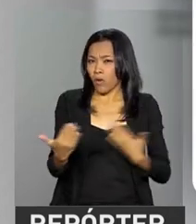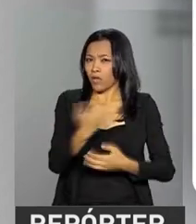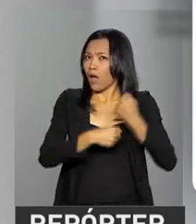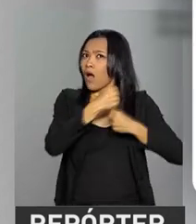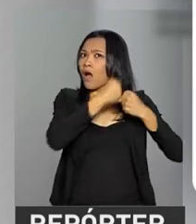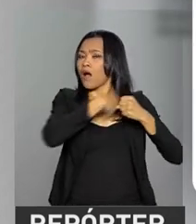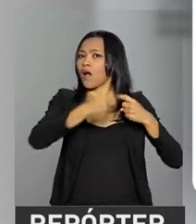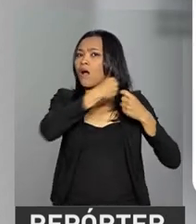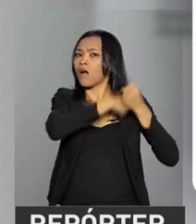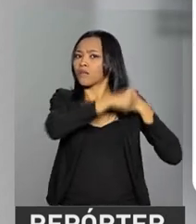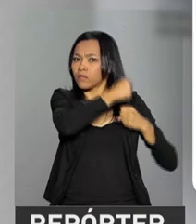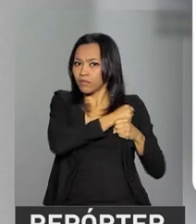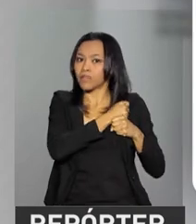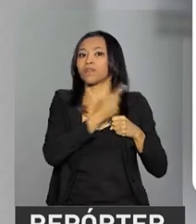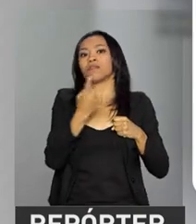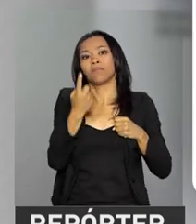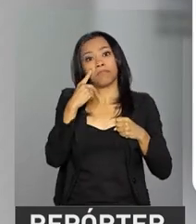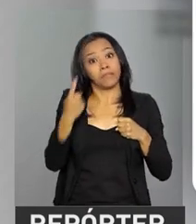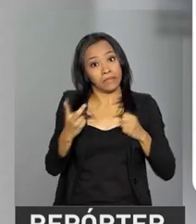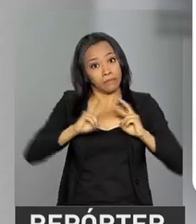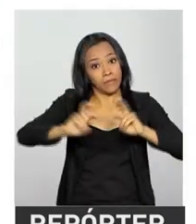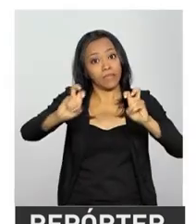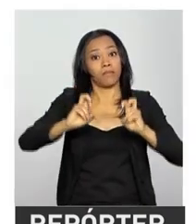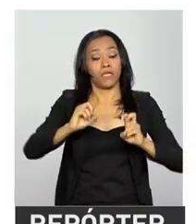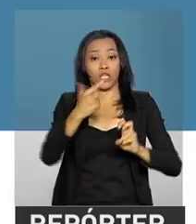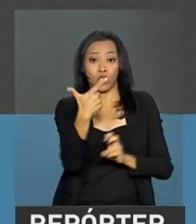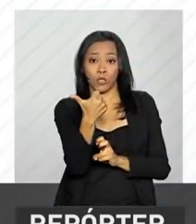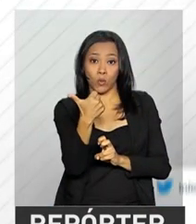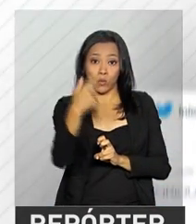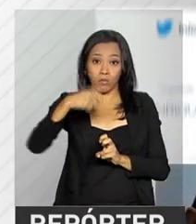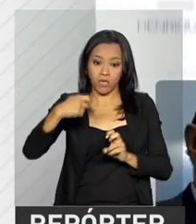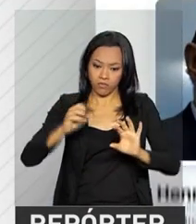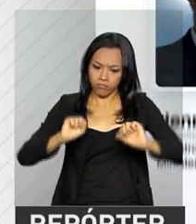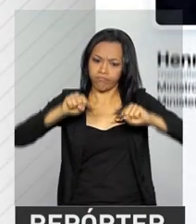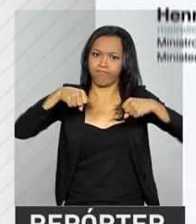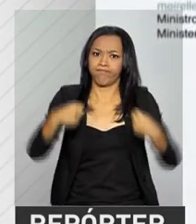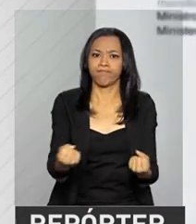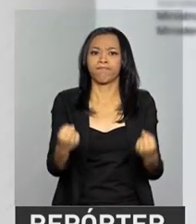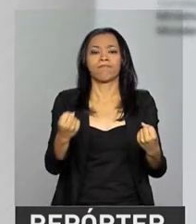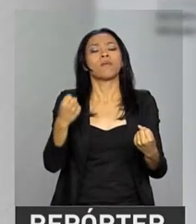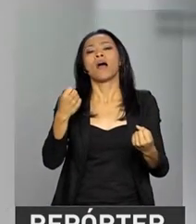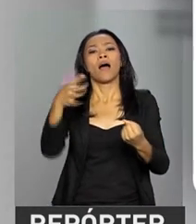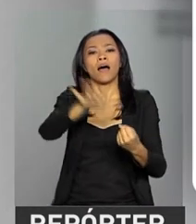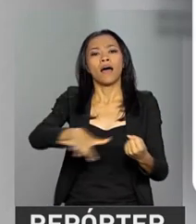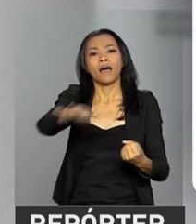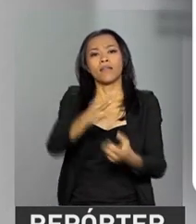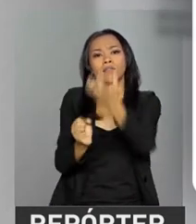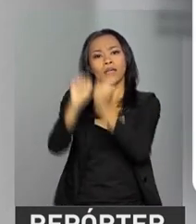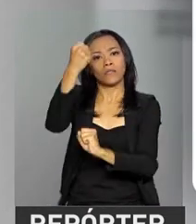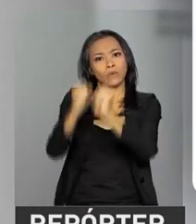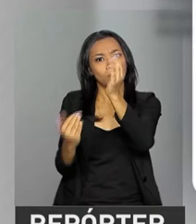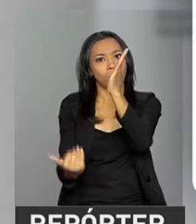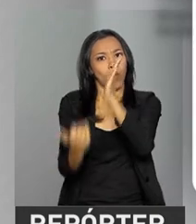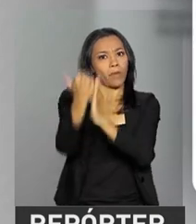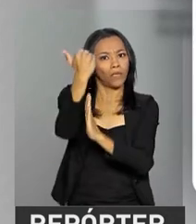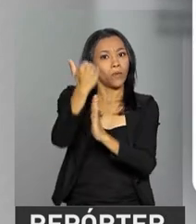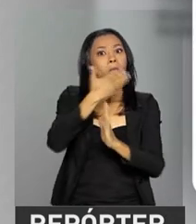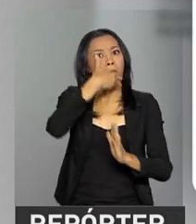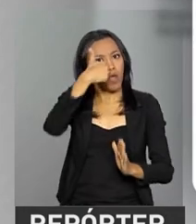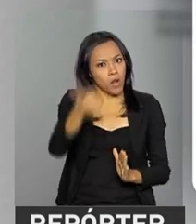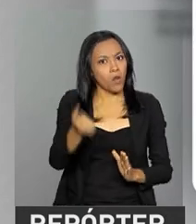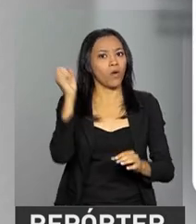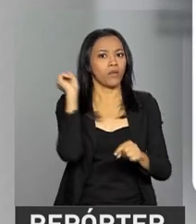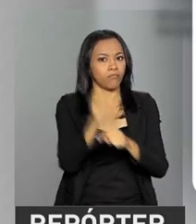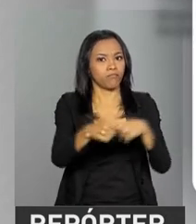observar a retomada que aconteceu nos últimos 12 meses para o ministro o crescimento da indústria é prenúncio de mais e melhores empregos